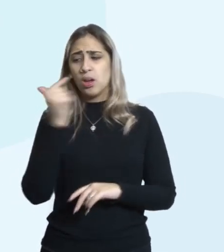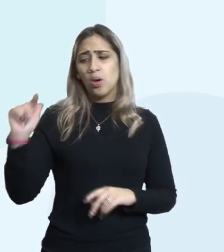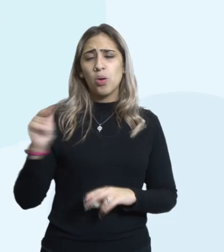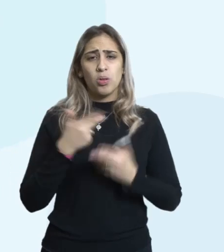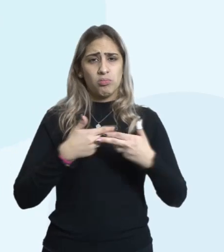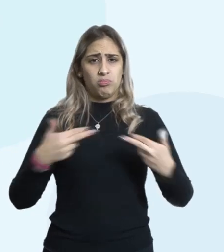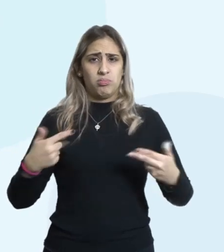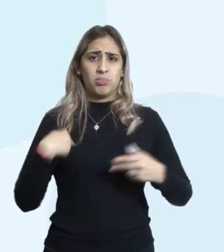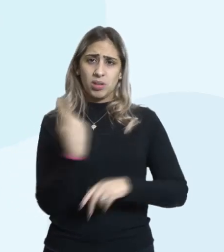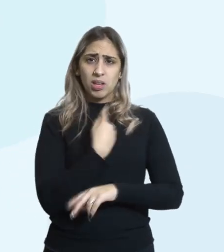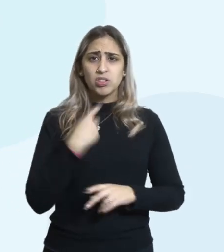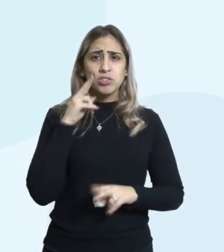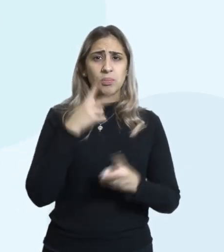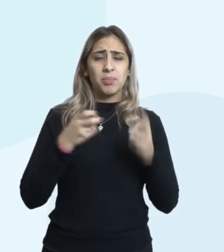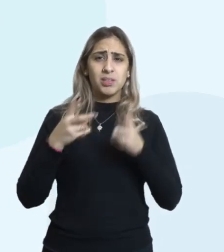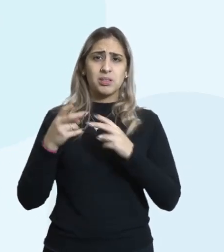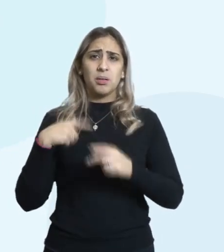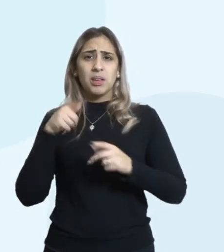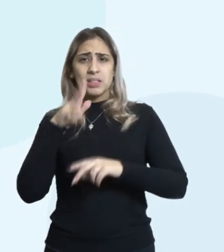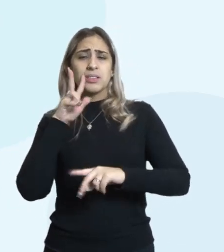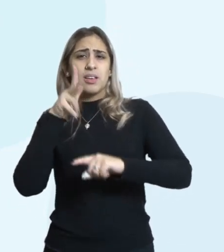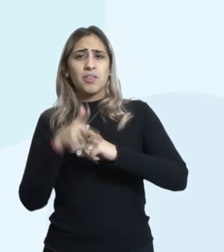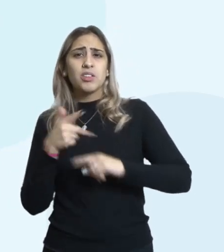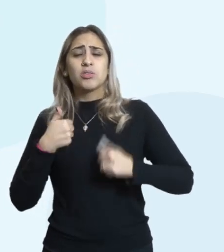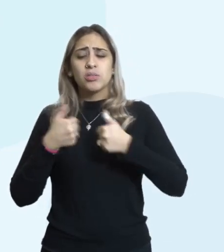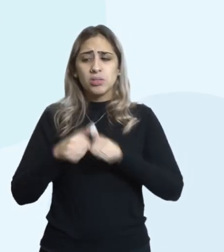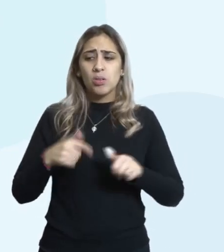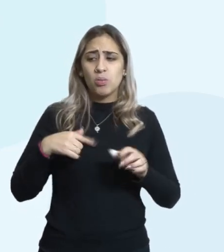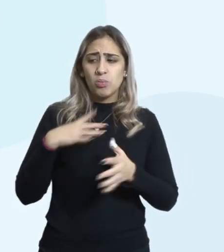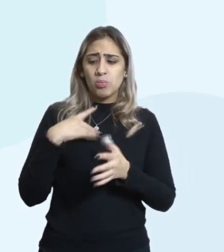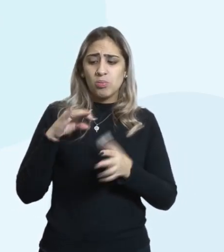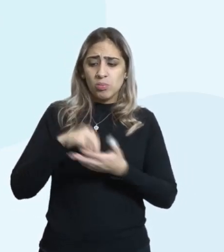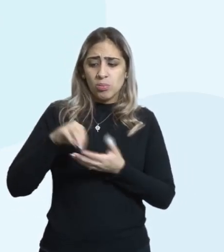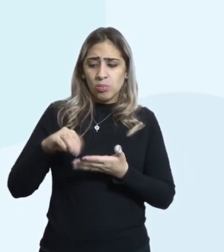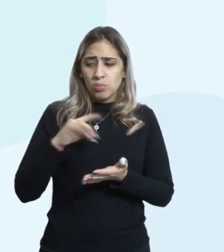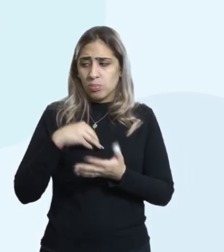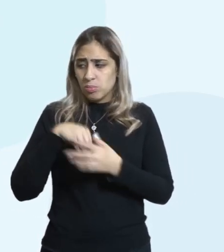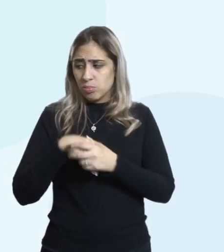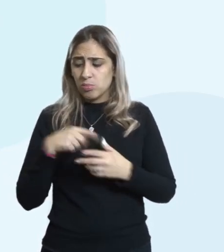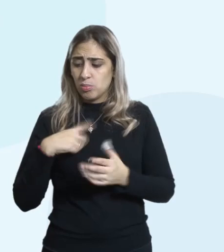que a gente encontra. Esses vídeos, eles estão com audiodescrição?